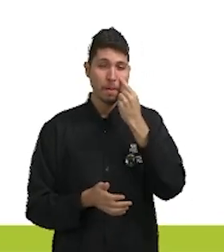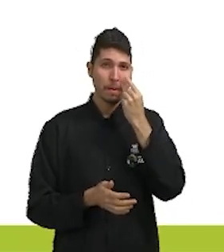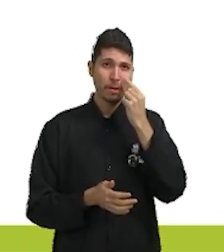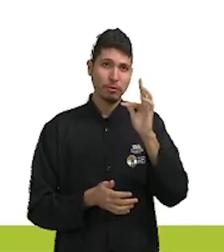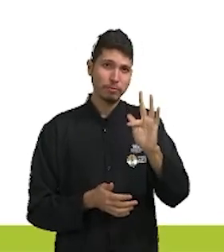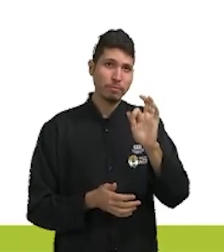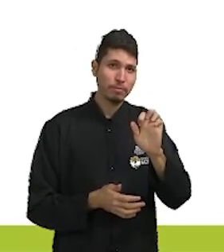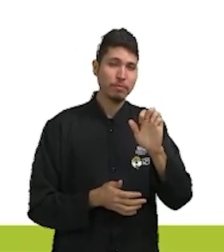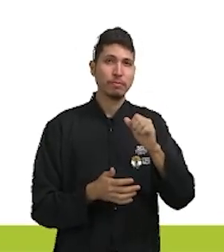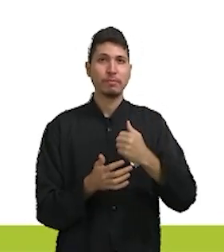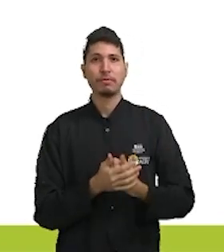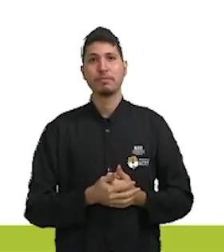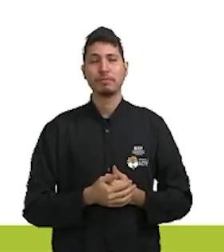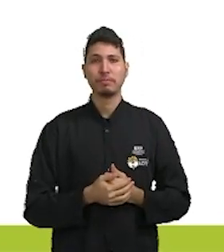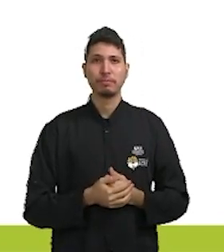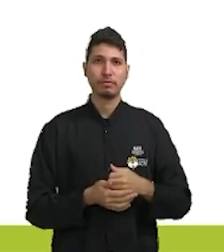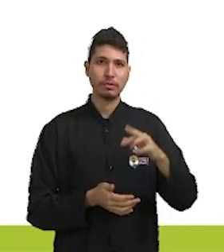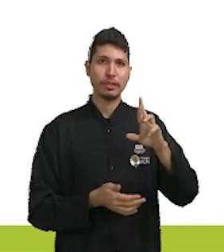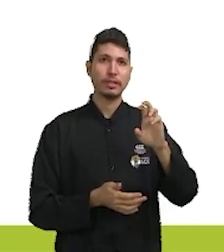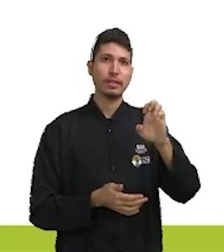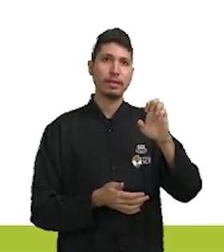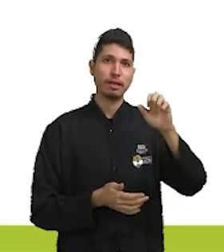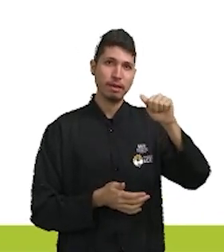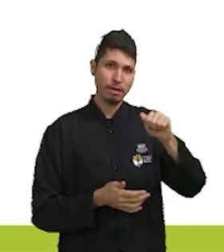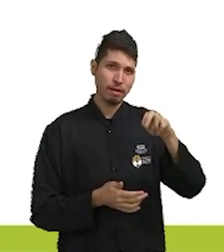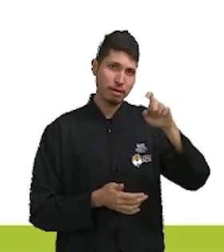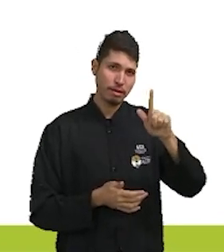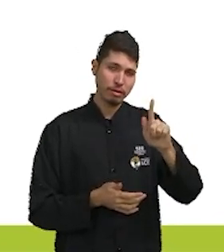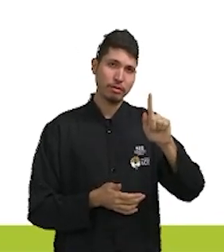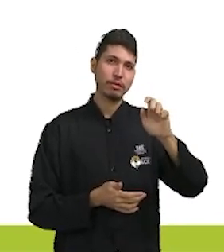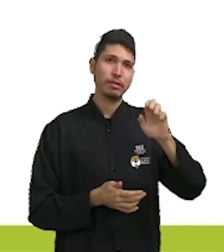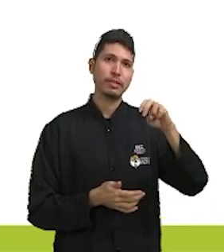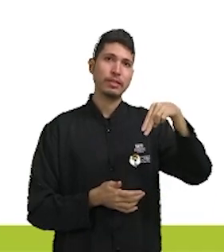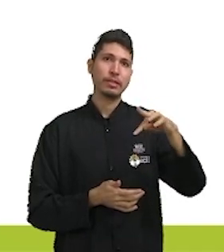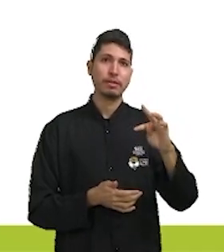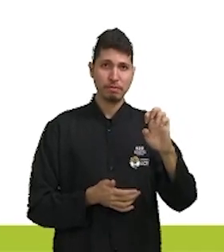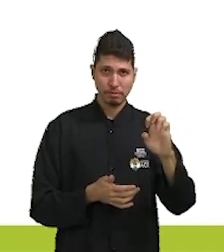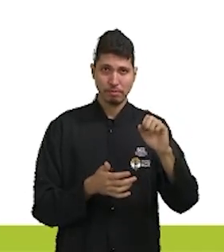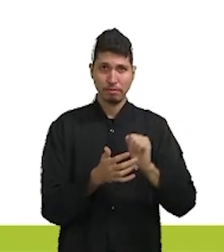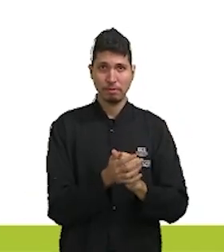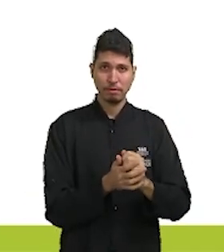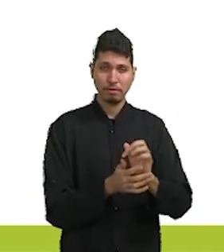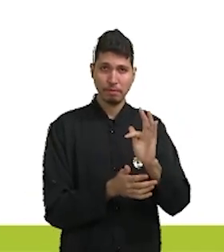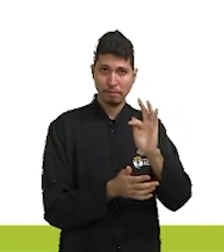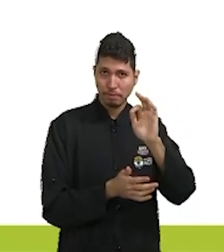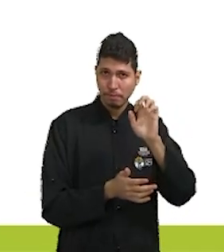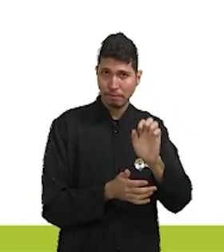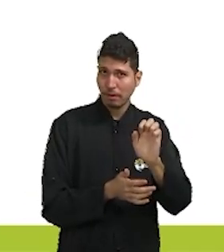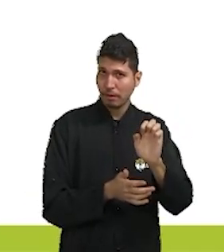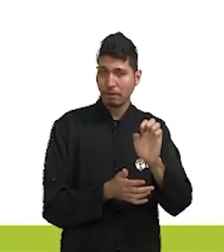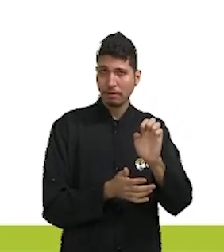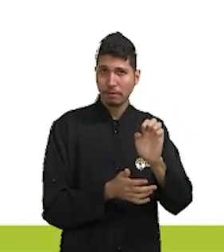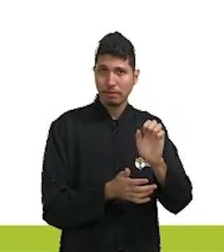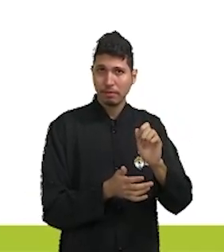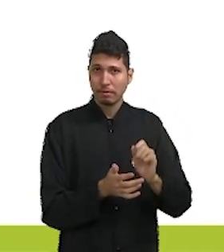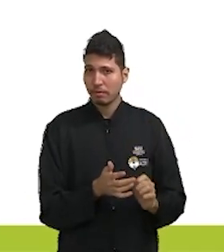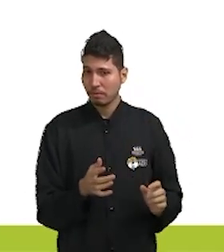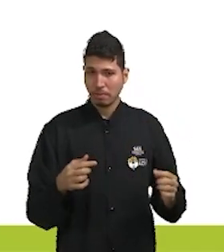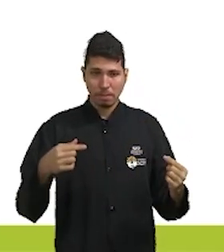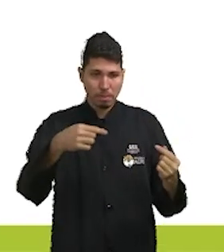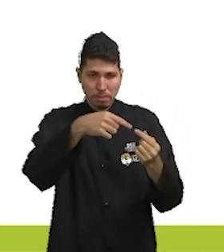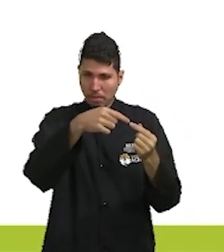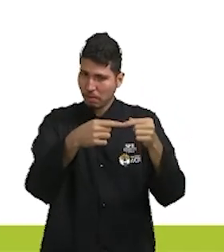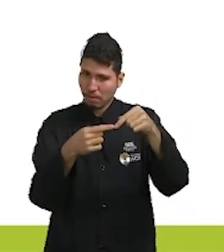ferro como reagente. O ferro, ele não está ligado com nenhum outro átomo,